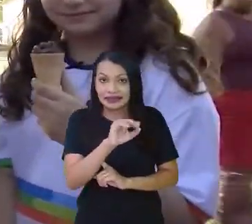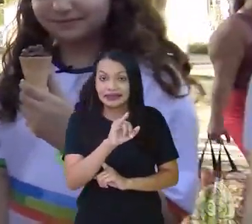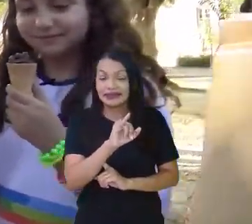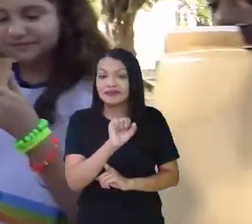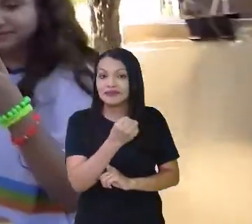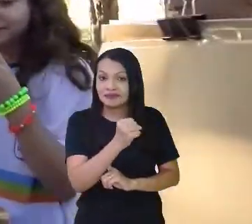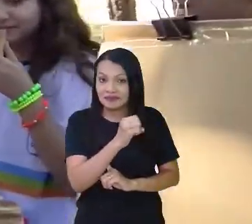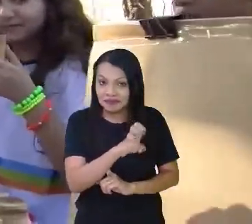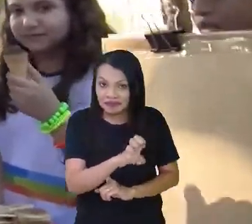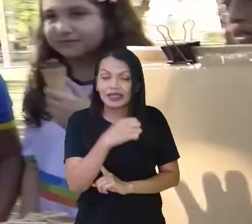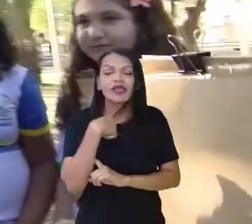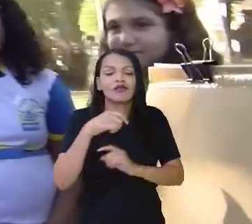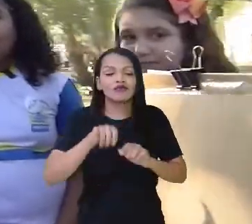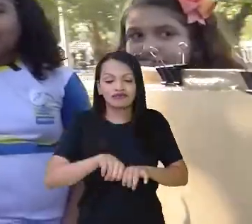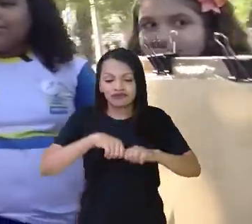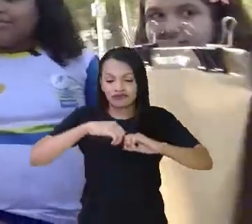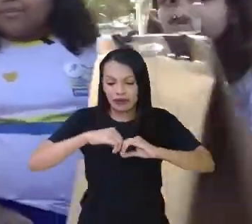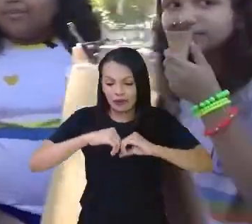chocolate granulado.